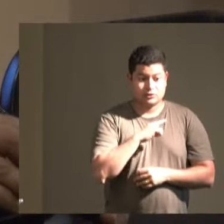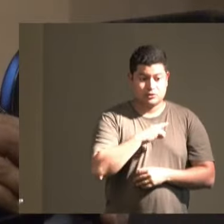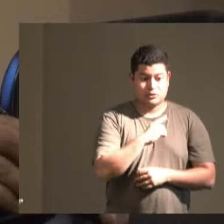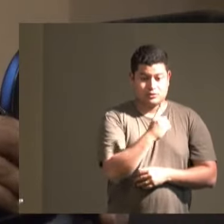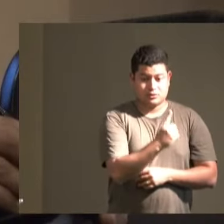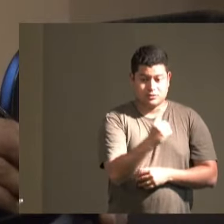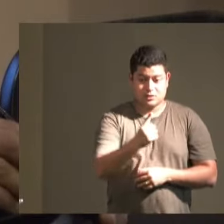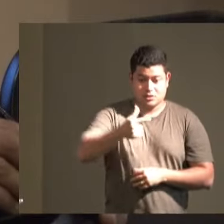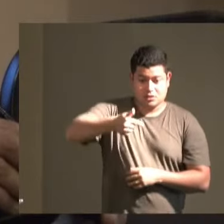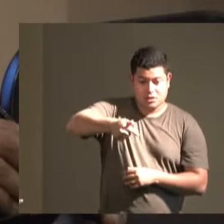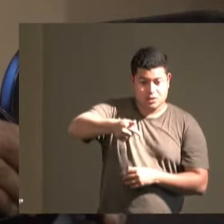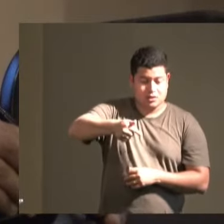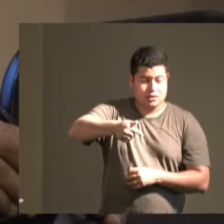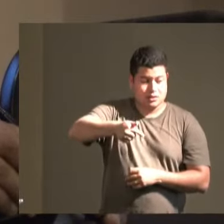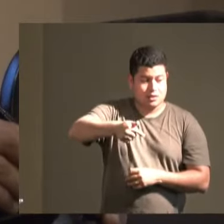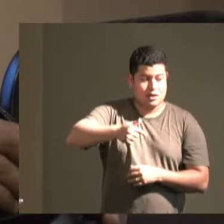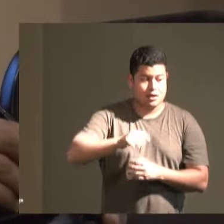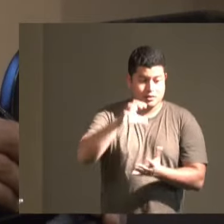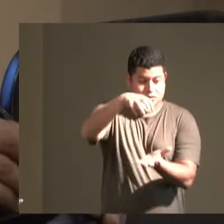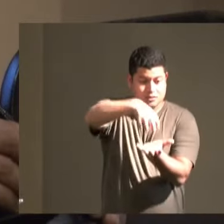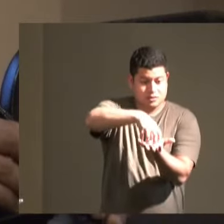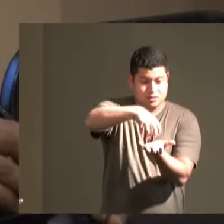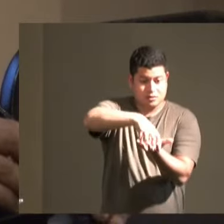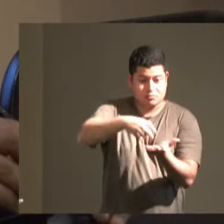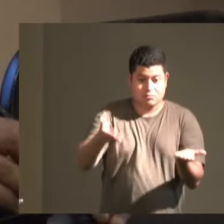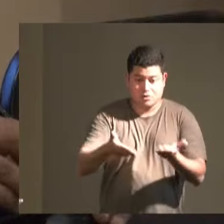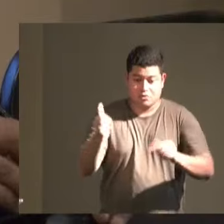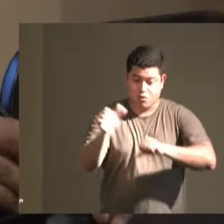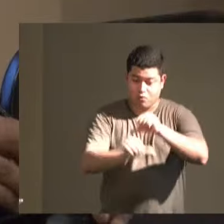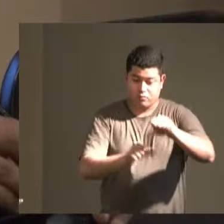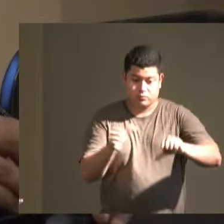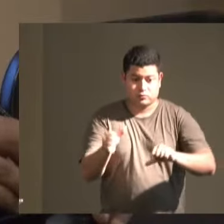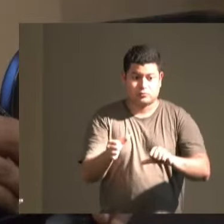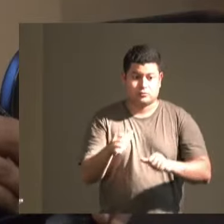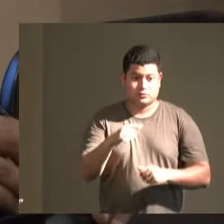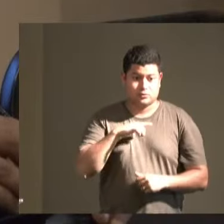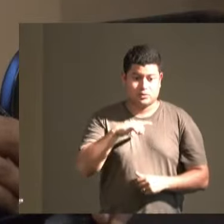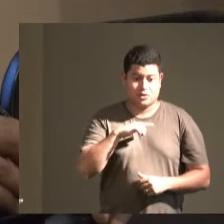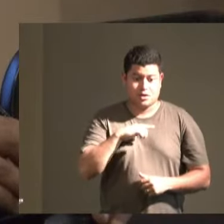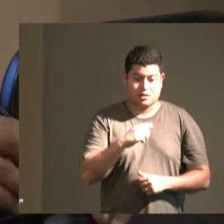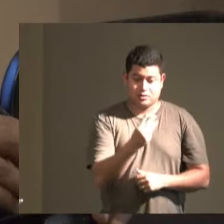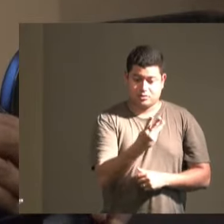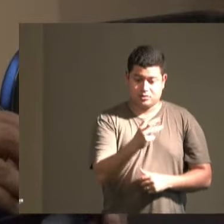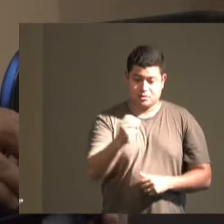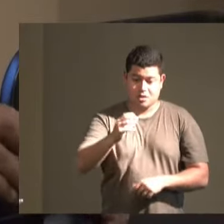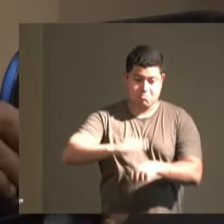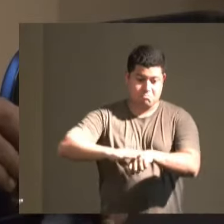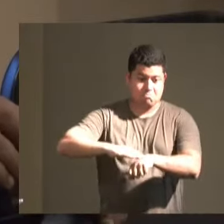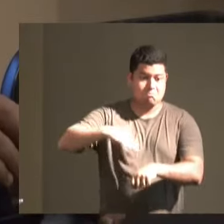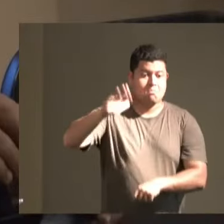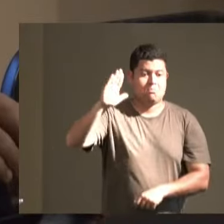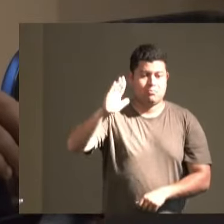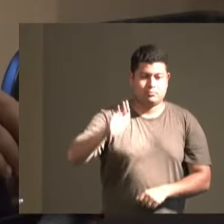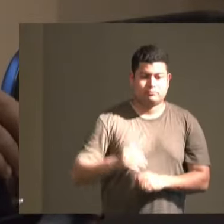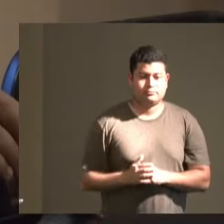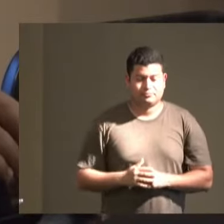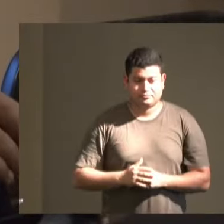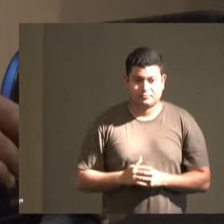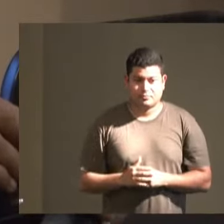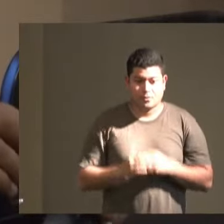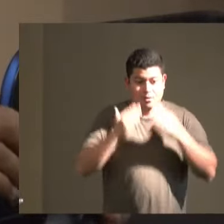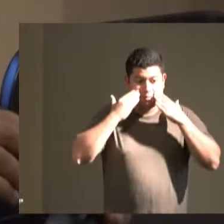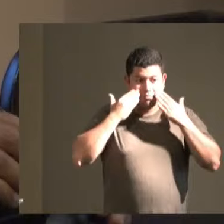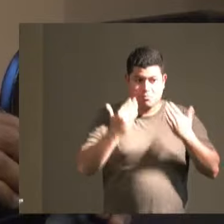centros especializados de reabilitação implantados, mas hoje já passam de 300. Isso é um número